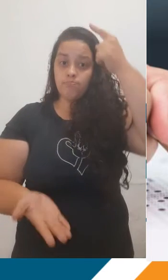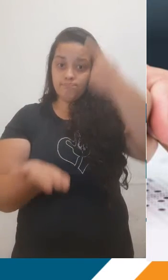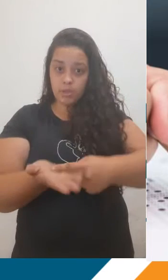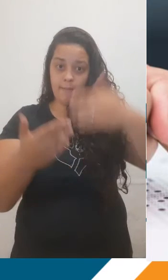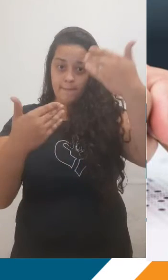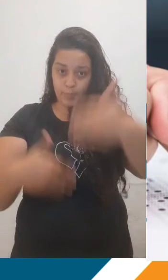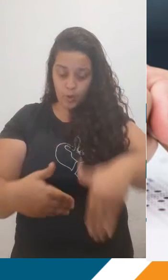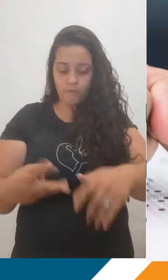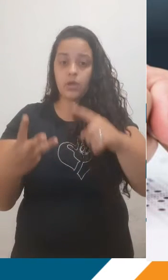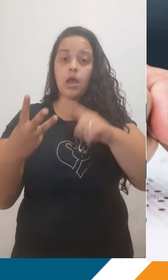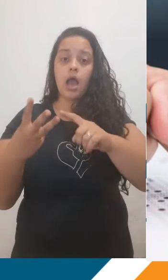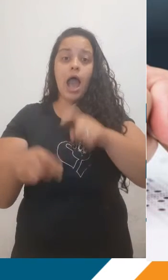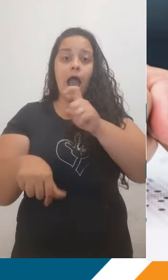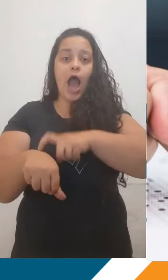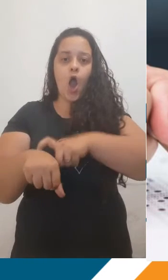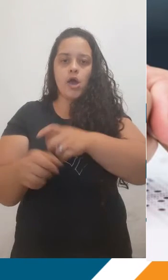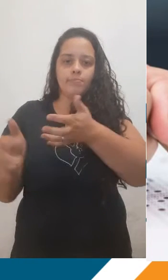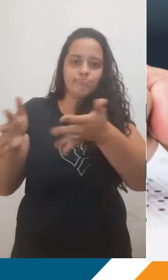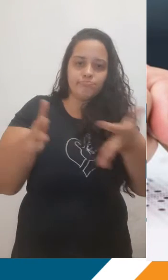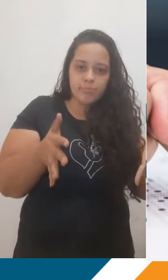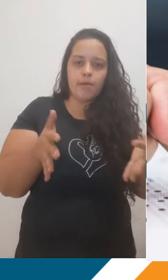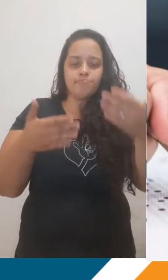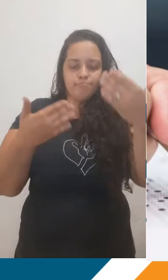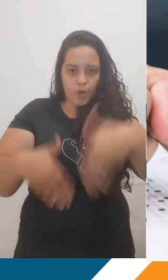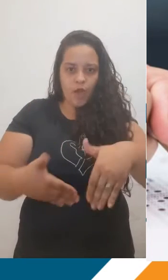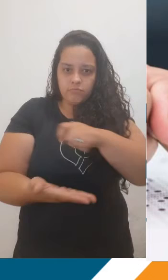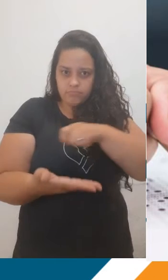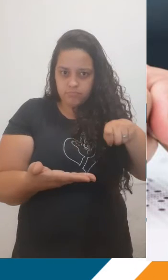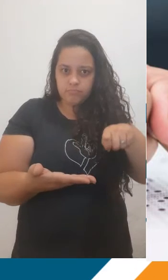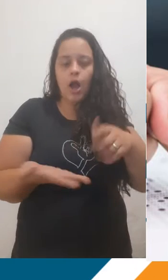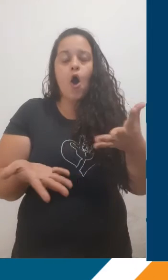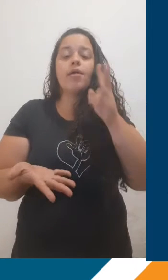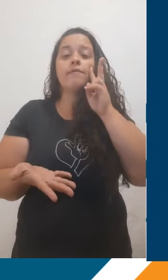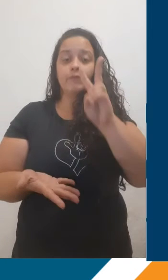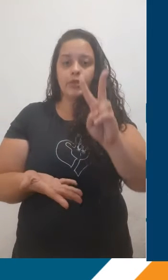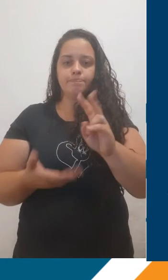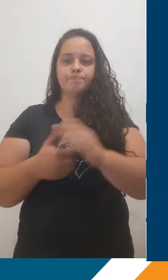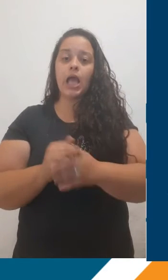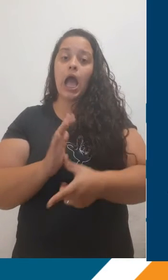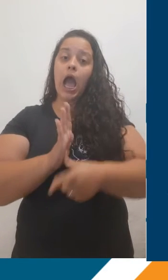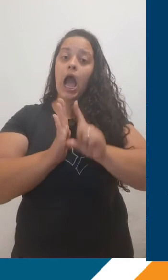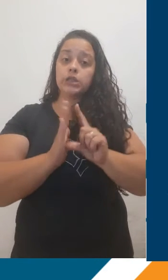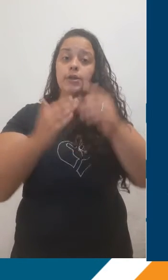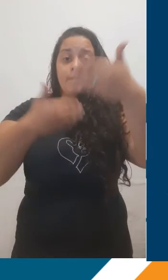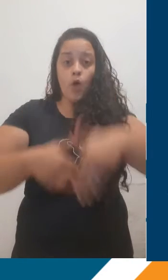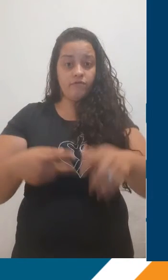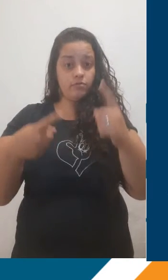e durante a prova. E o que fazer? Veremos agora. Antes da